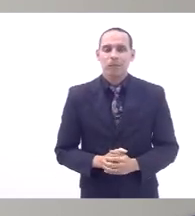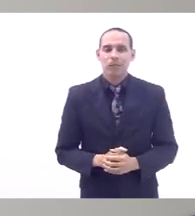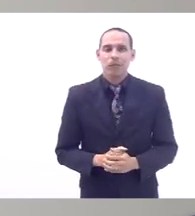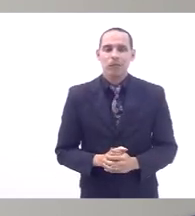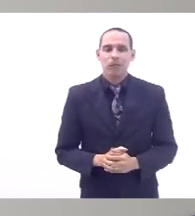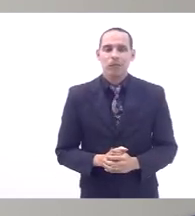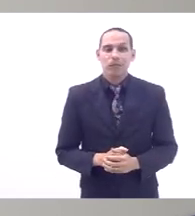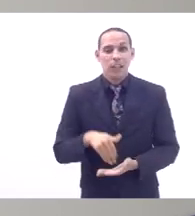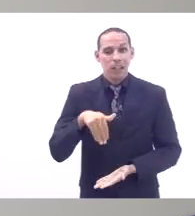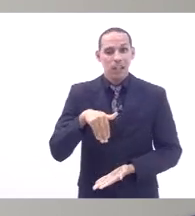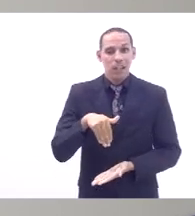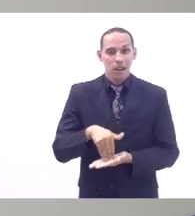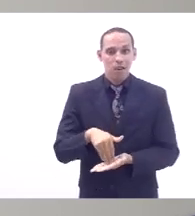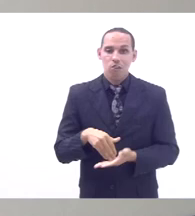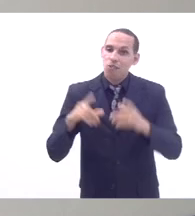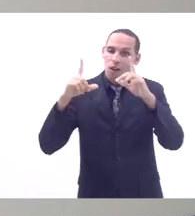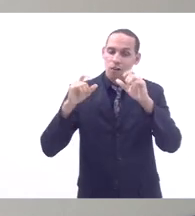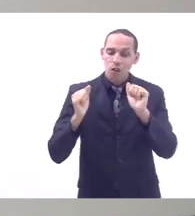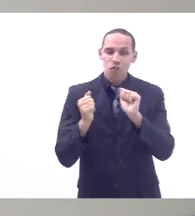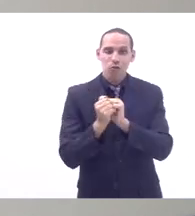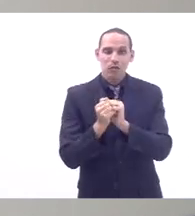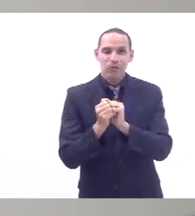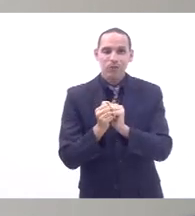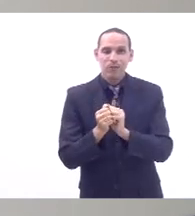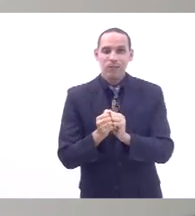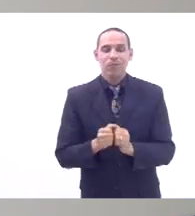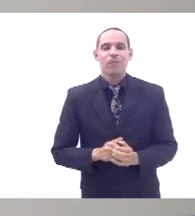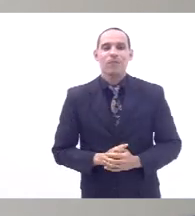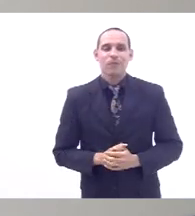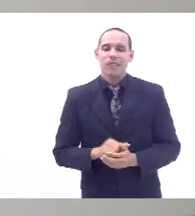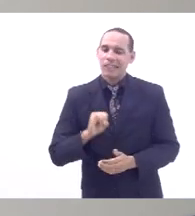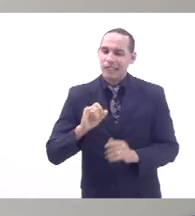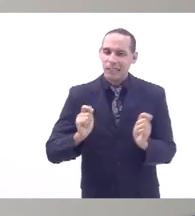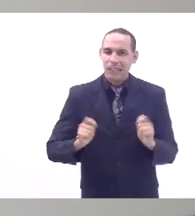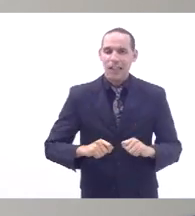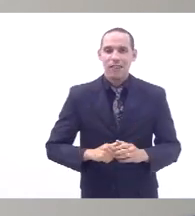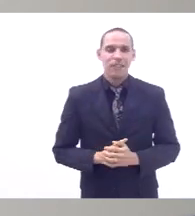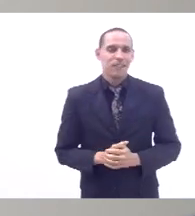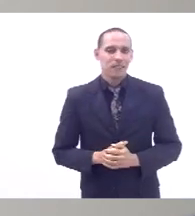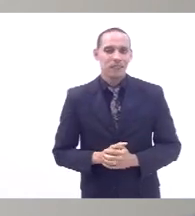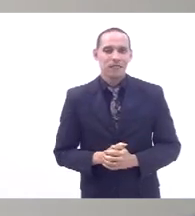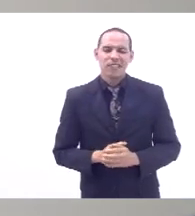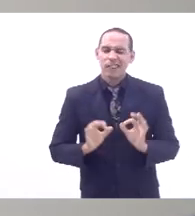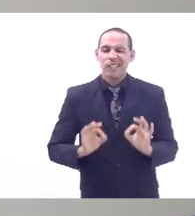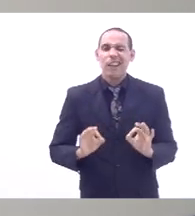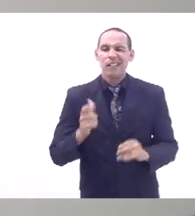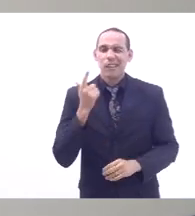E aí, no final, a gente faz uma foto com todo mundo junto, se der. Tá? Com certeza vai dar.